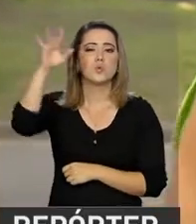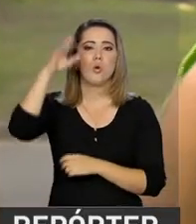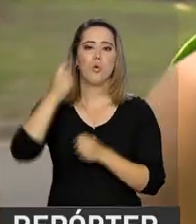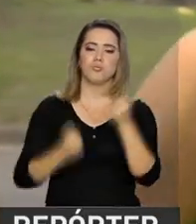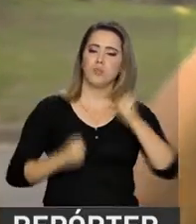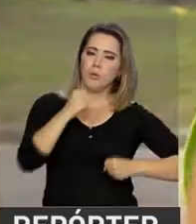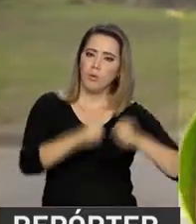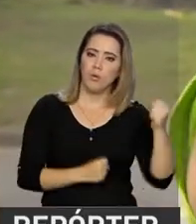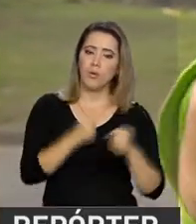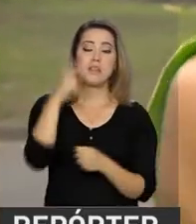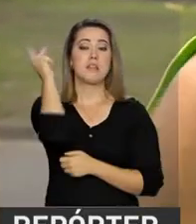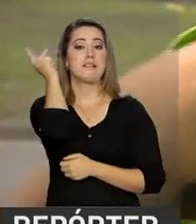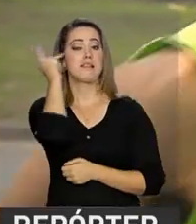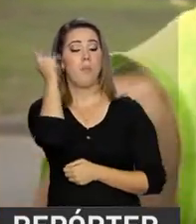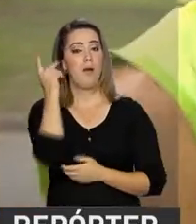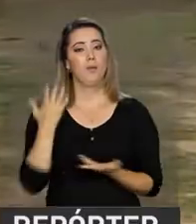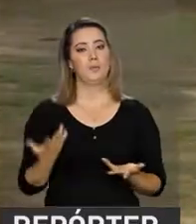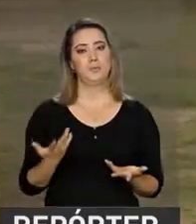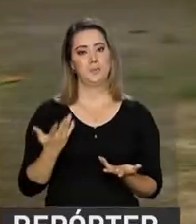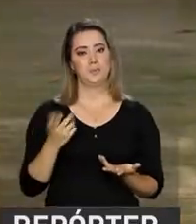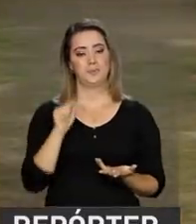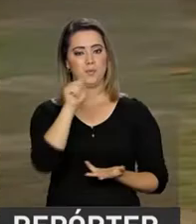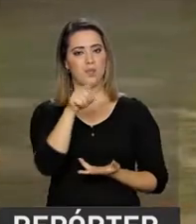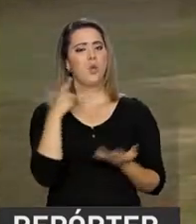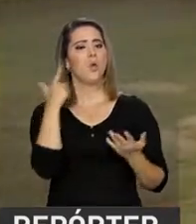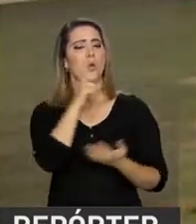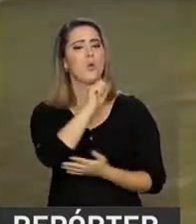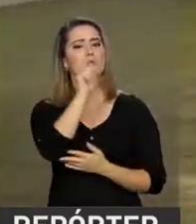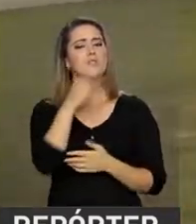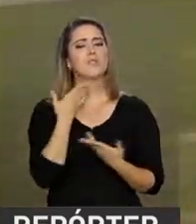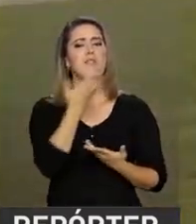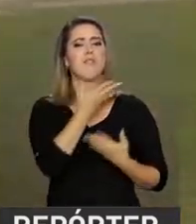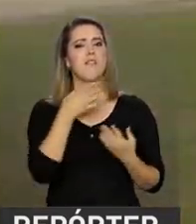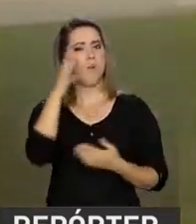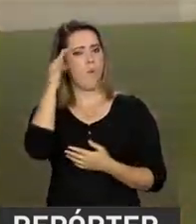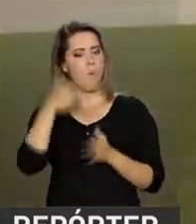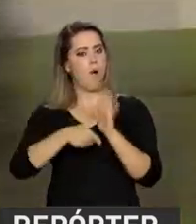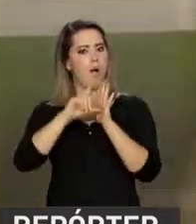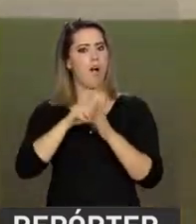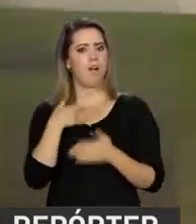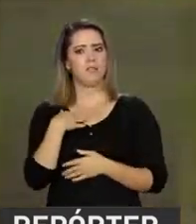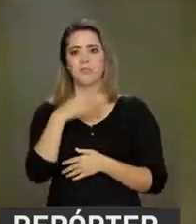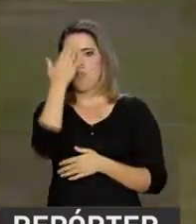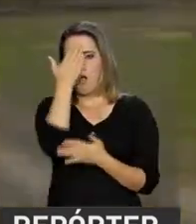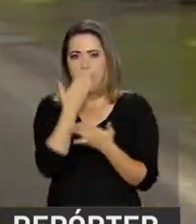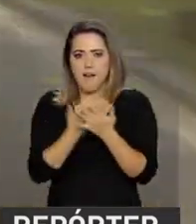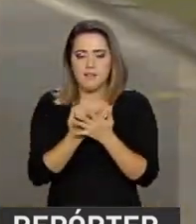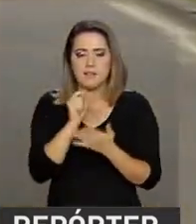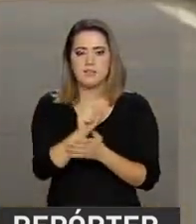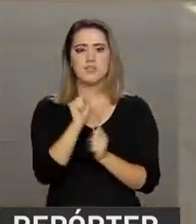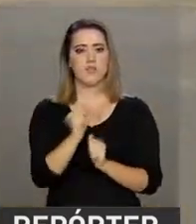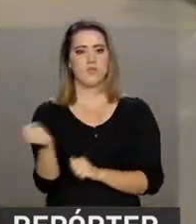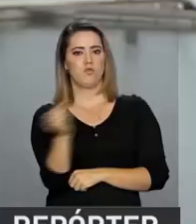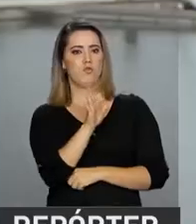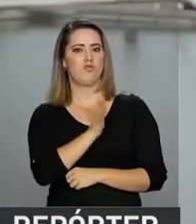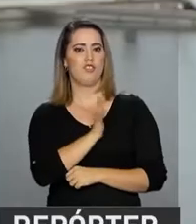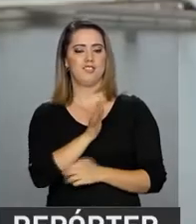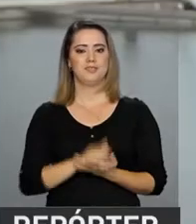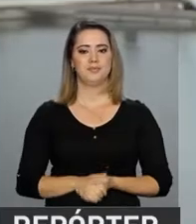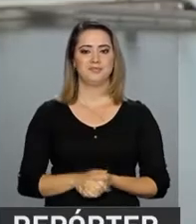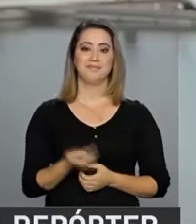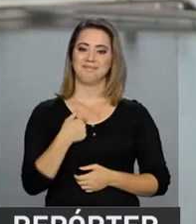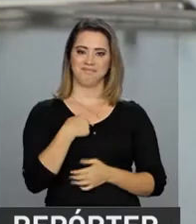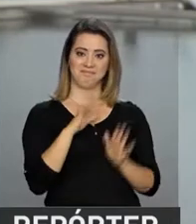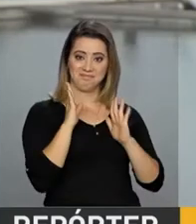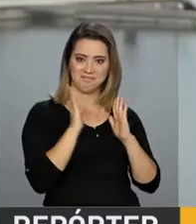corrida de são silvestre em são paulo algo que parecia impossível até receber a notícia sobre a doação do órgão tava em casa